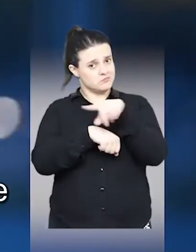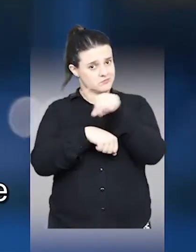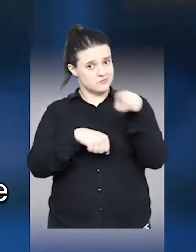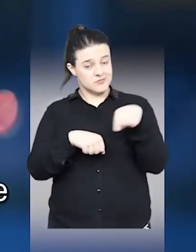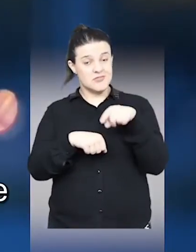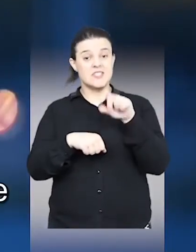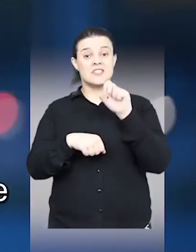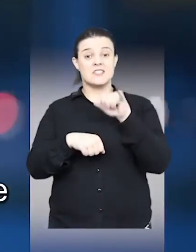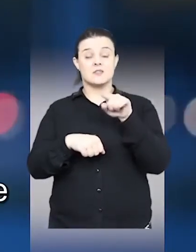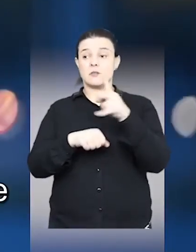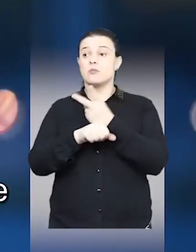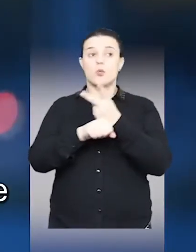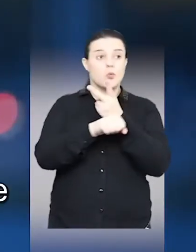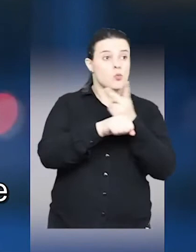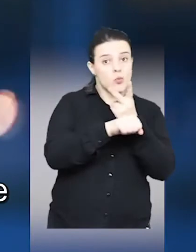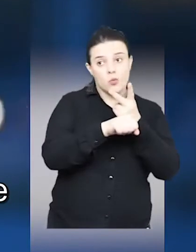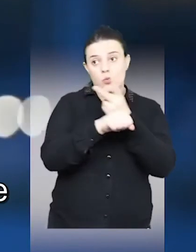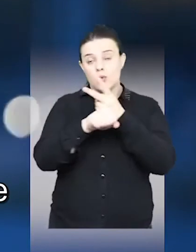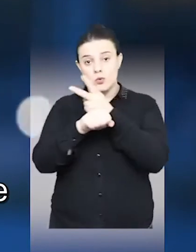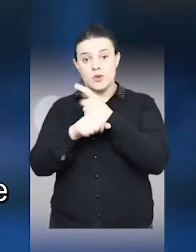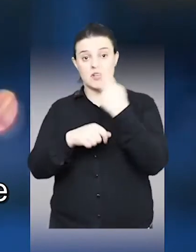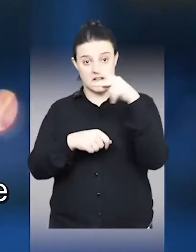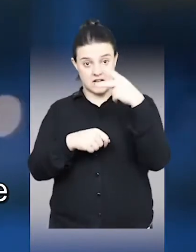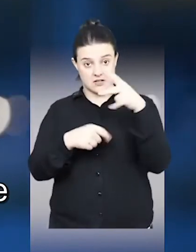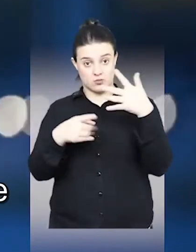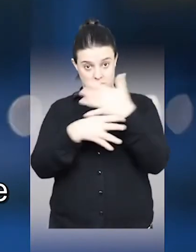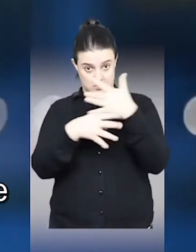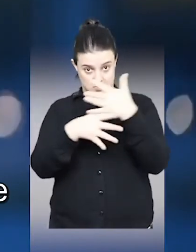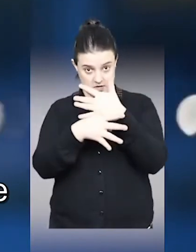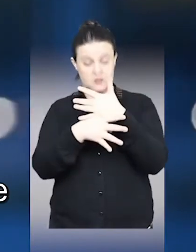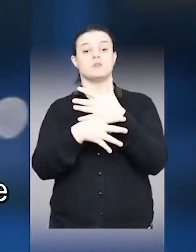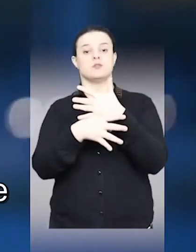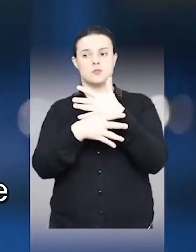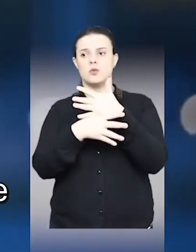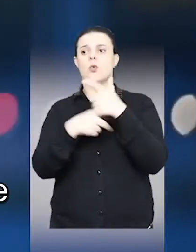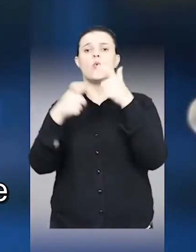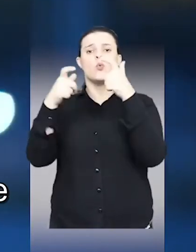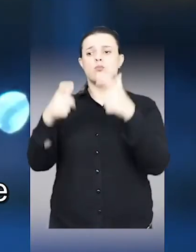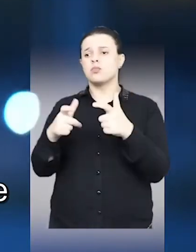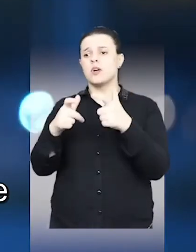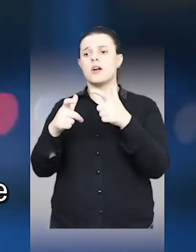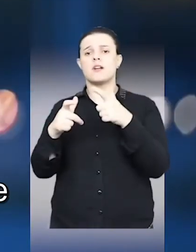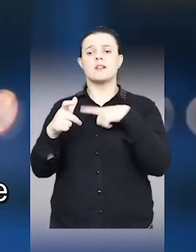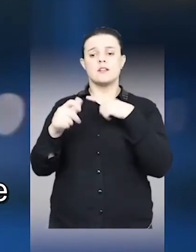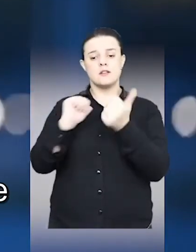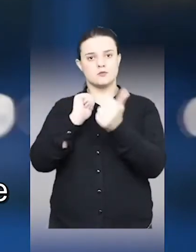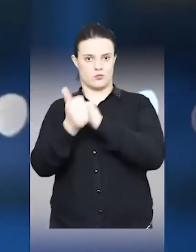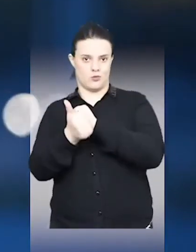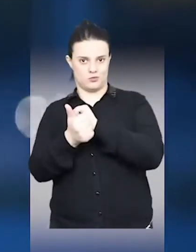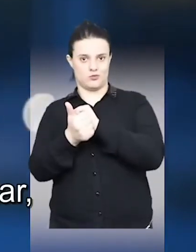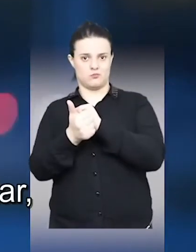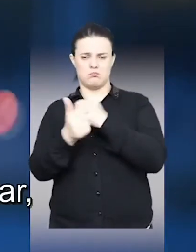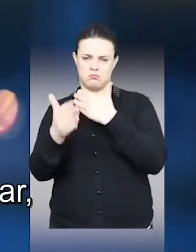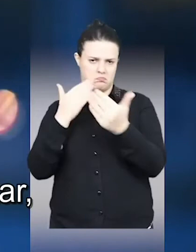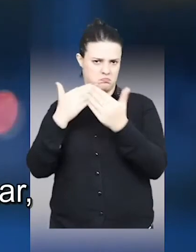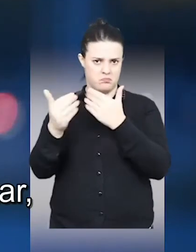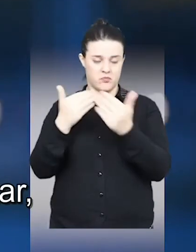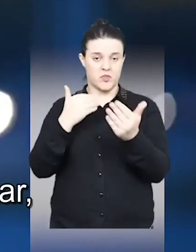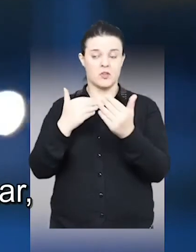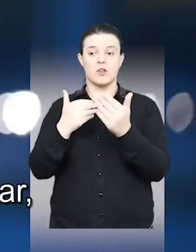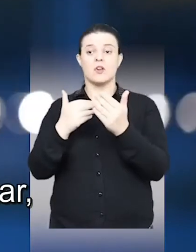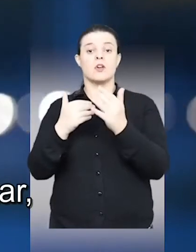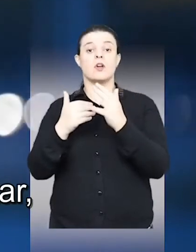indico assim, você procure na sua cidade assim, algum esporte. José